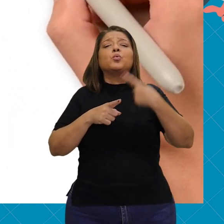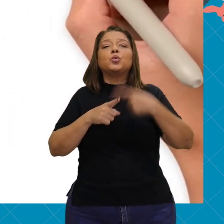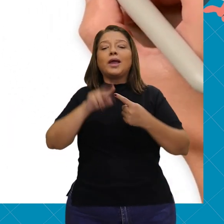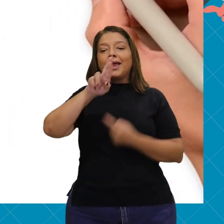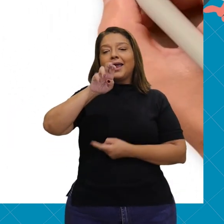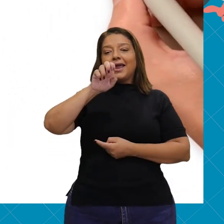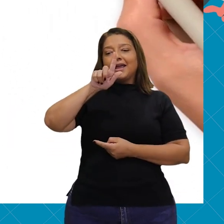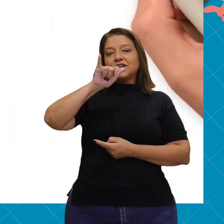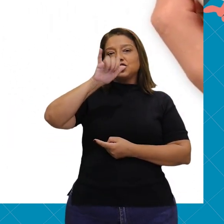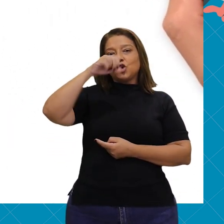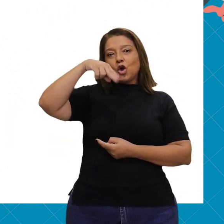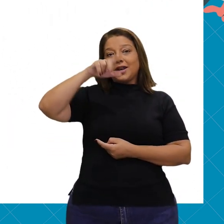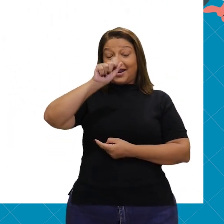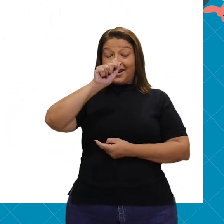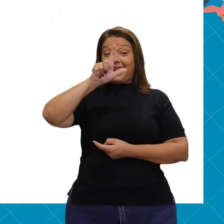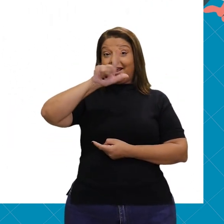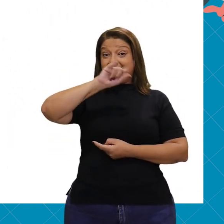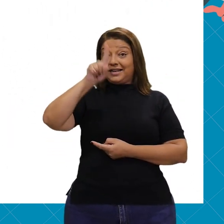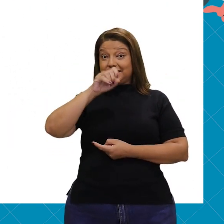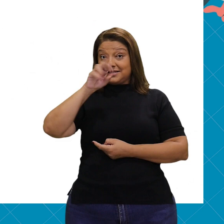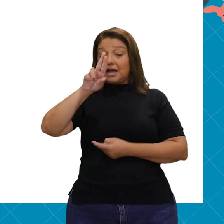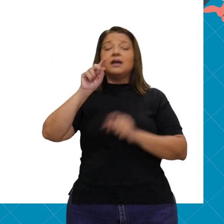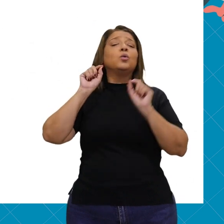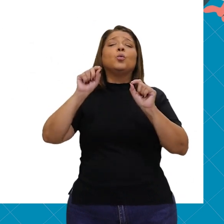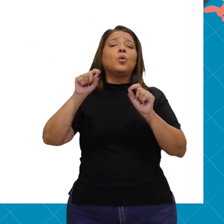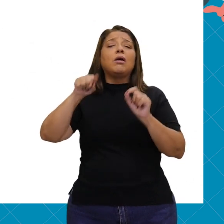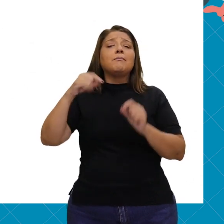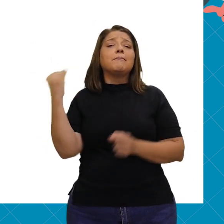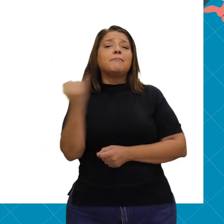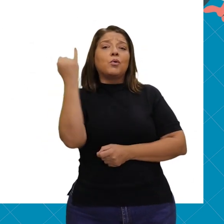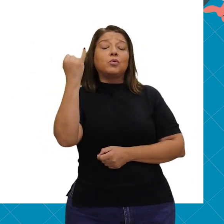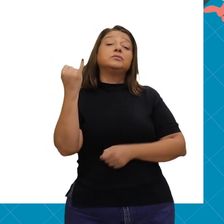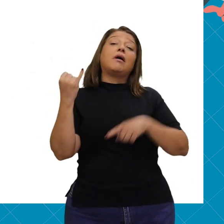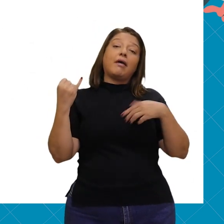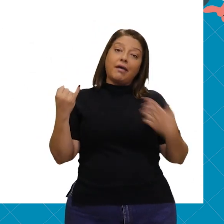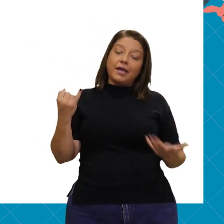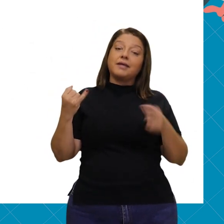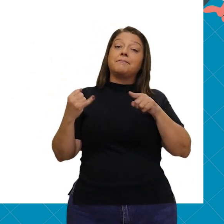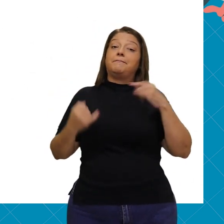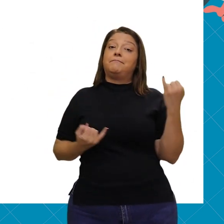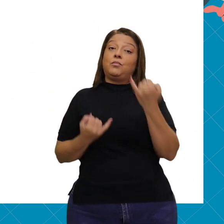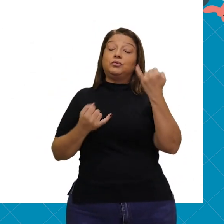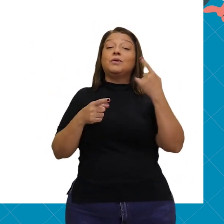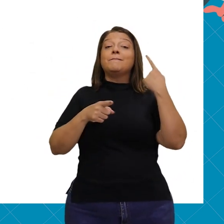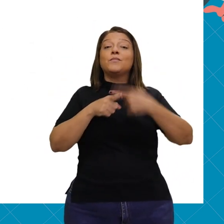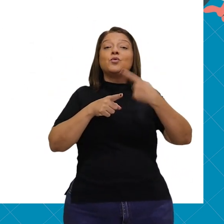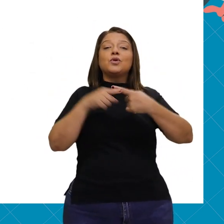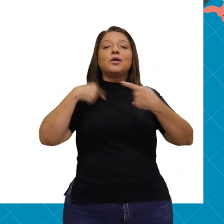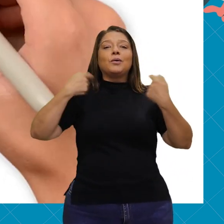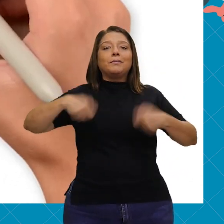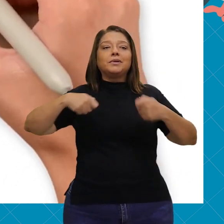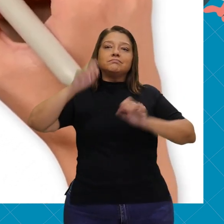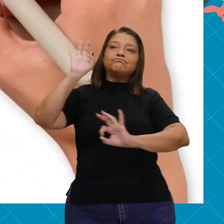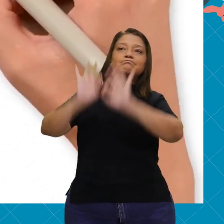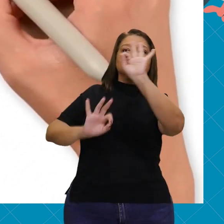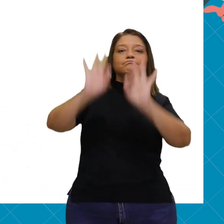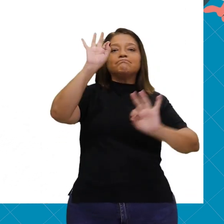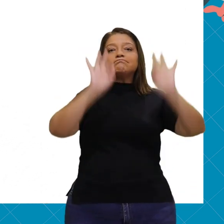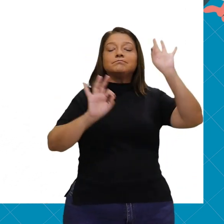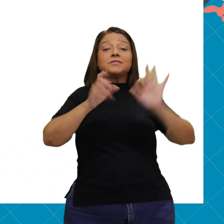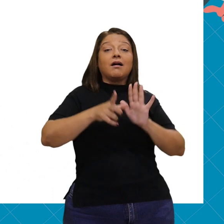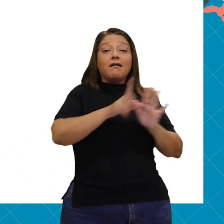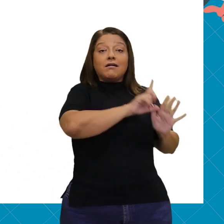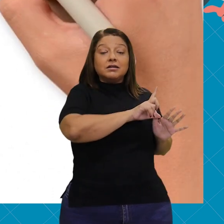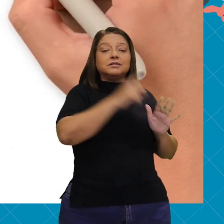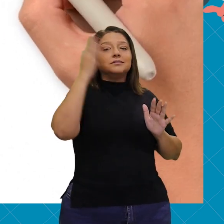que regionalizar. Por que é importante regionalizar? Bom, a regionalização ela é importante principalmente no sentido de planejar, de fazer